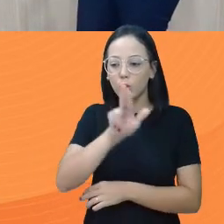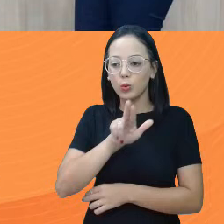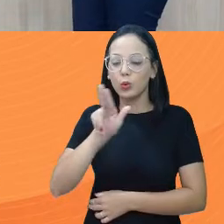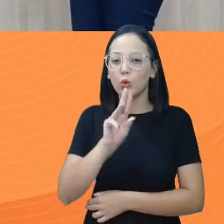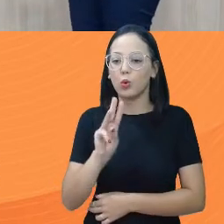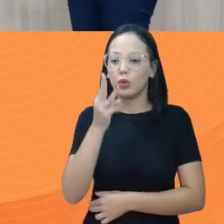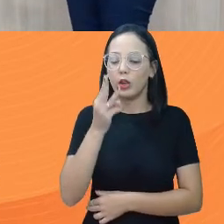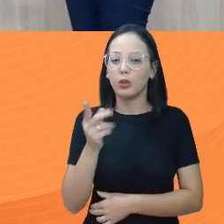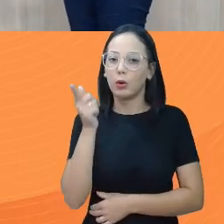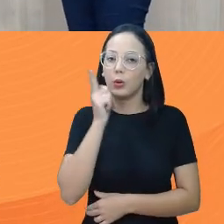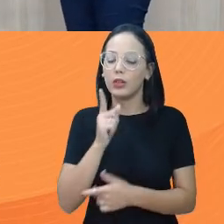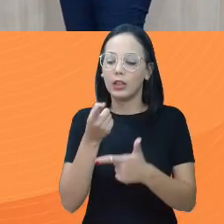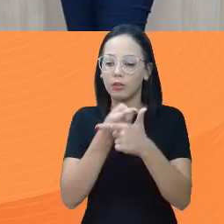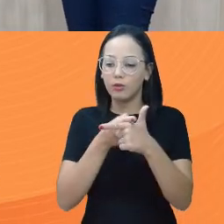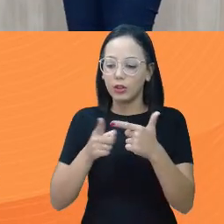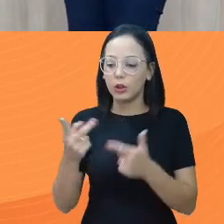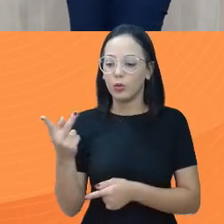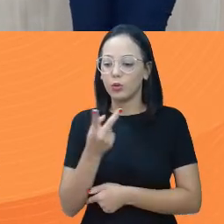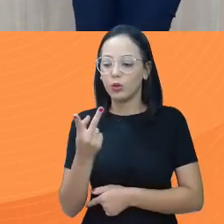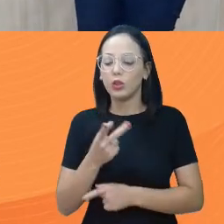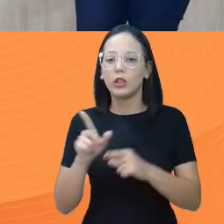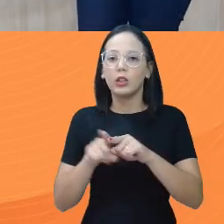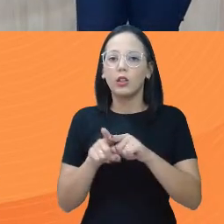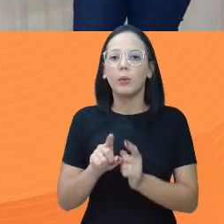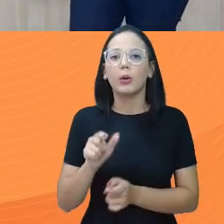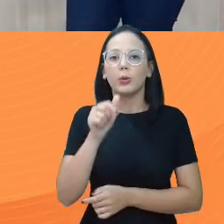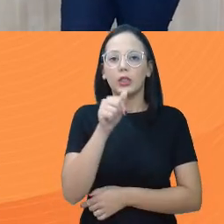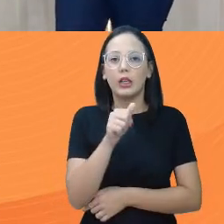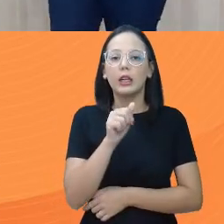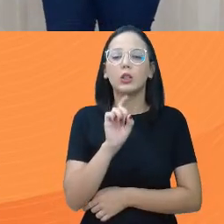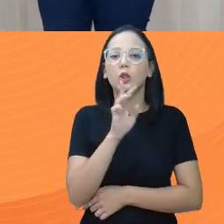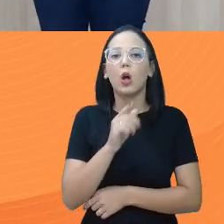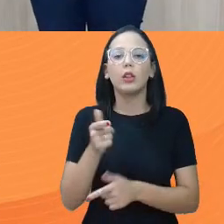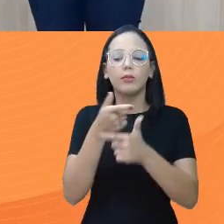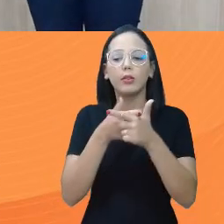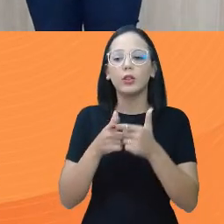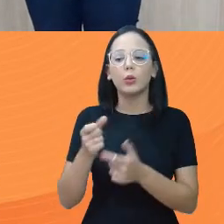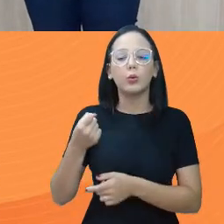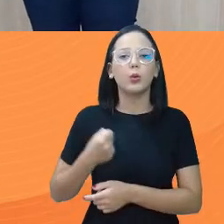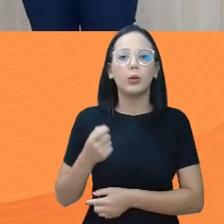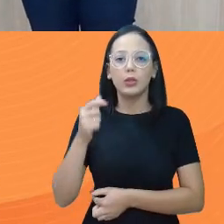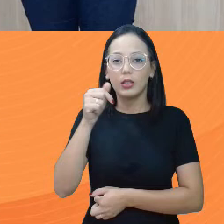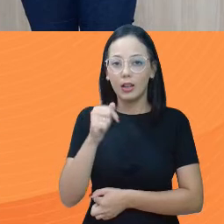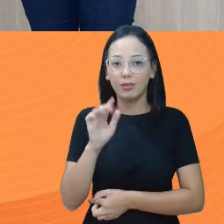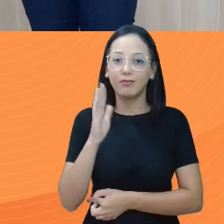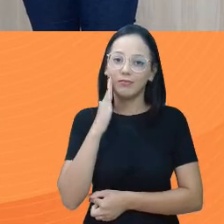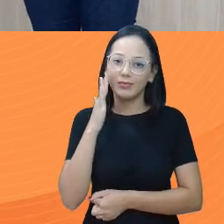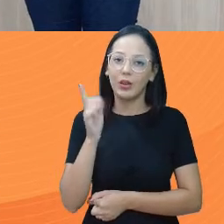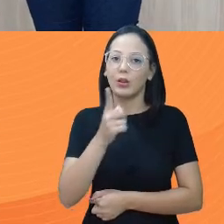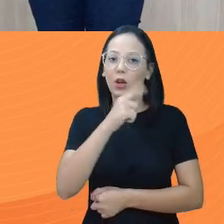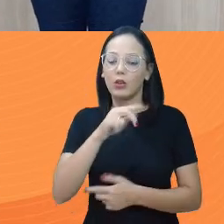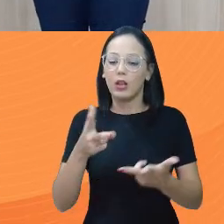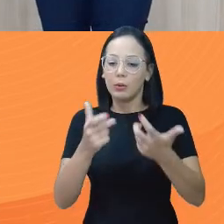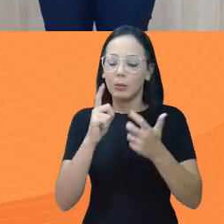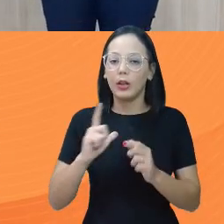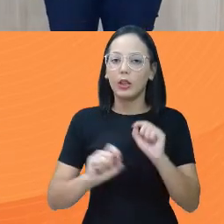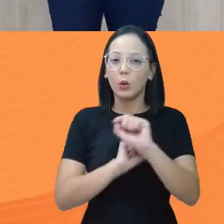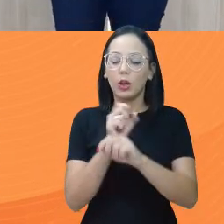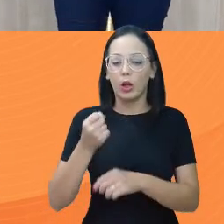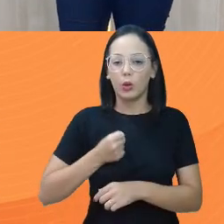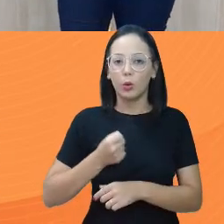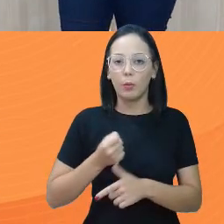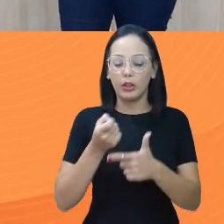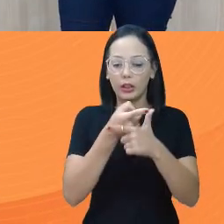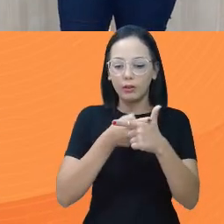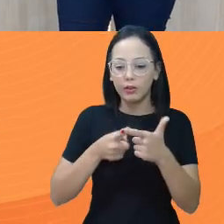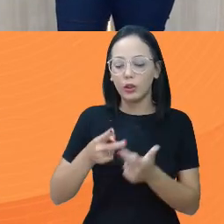para dividir os dois, ó. E depois o 7 só dividiu o valor 7 ali. Então, percebe que a gente teve números que dividiu os dois valores